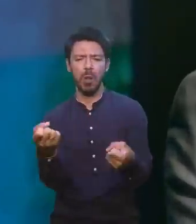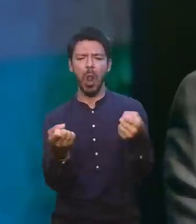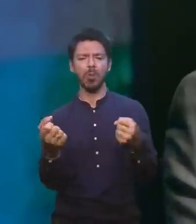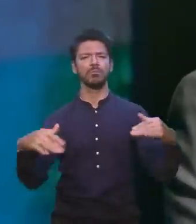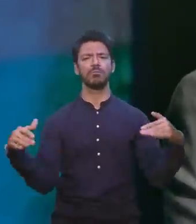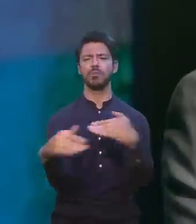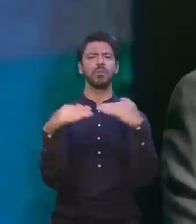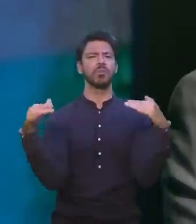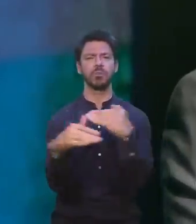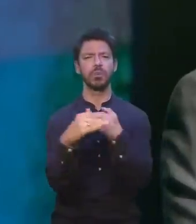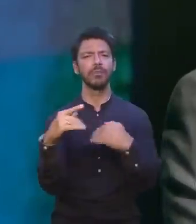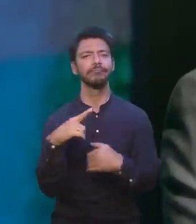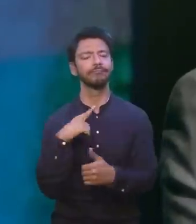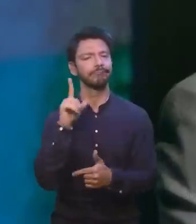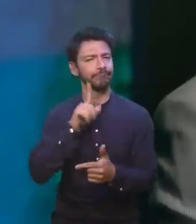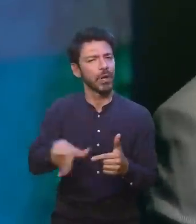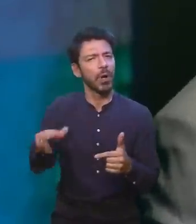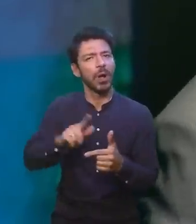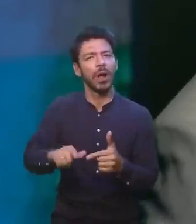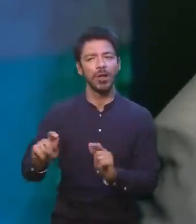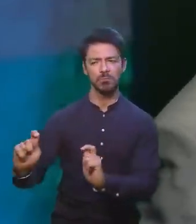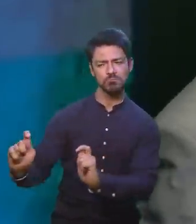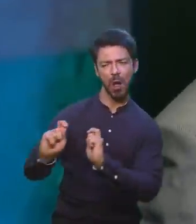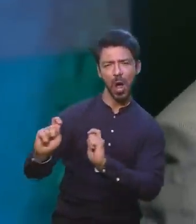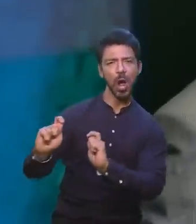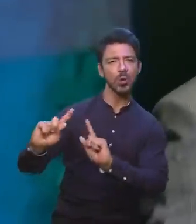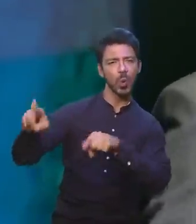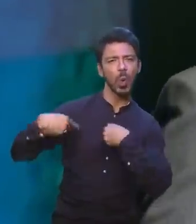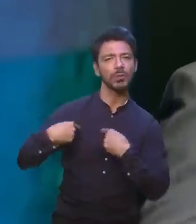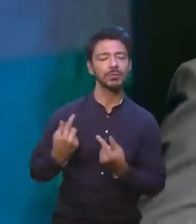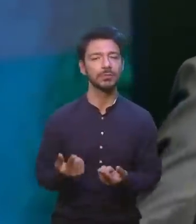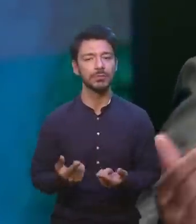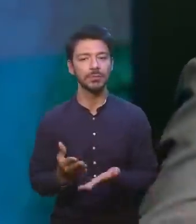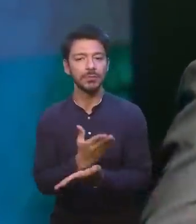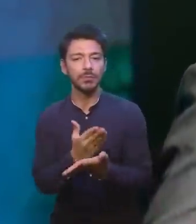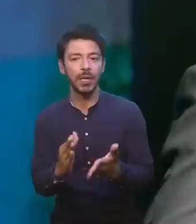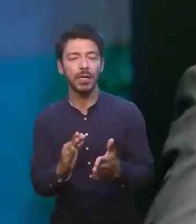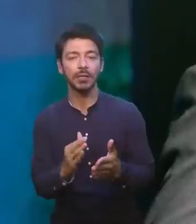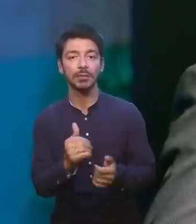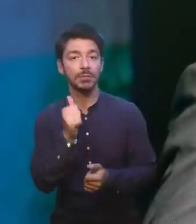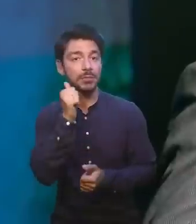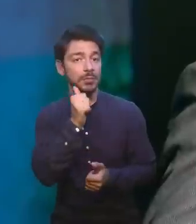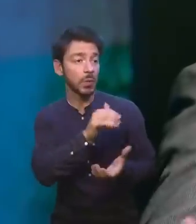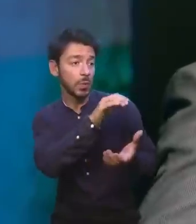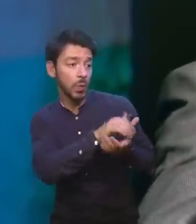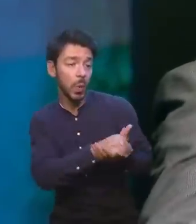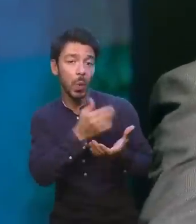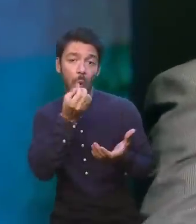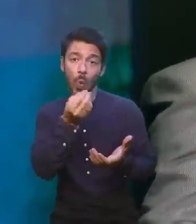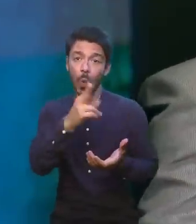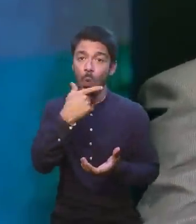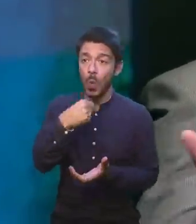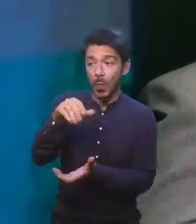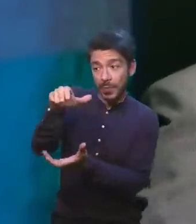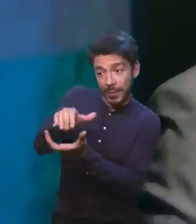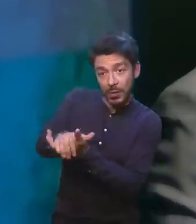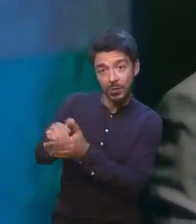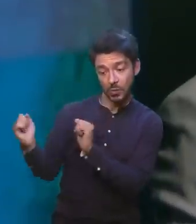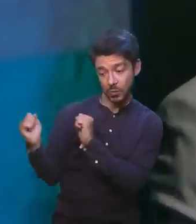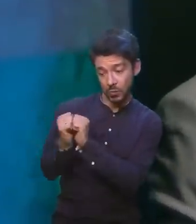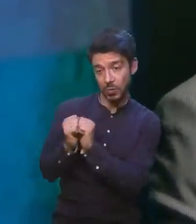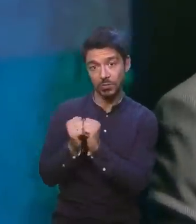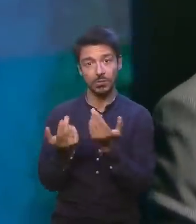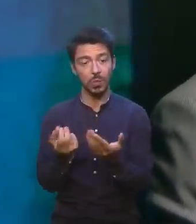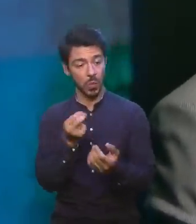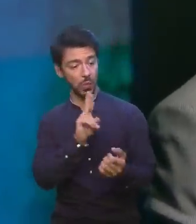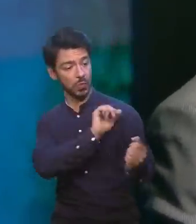Provocações. Às vezes, estamos com o nosso companheiro, com a nossa companheira, e determinados ambientes, hoje